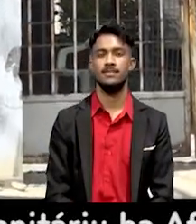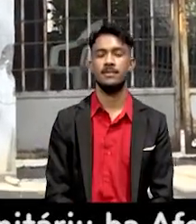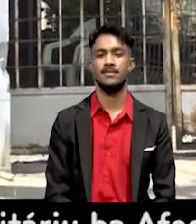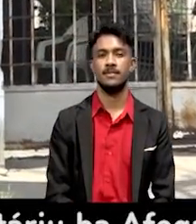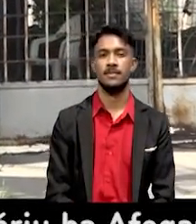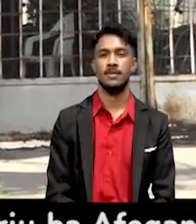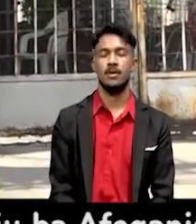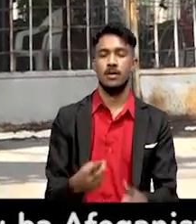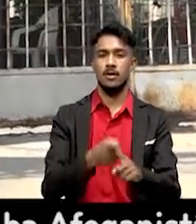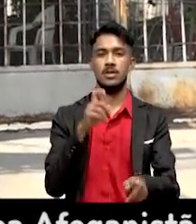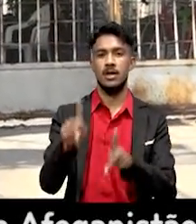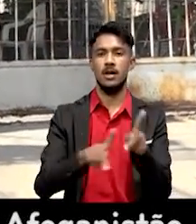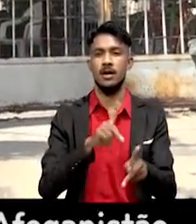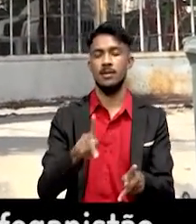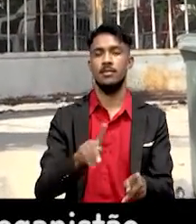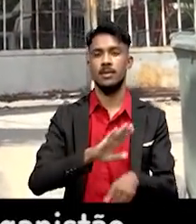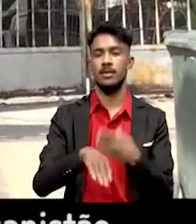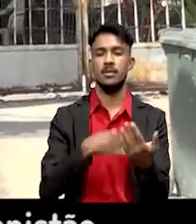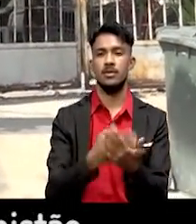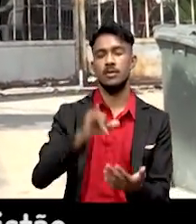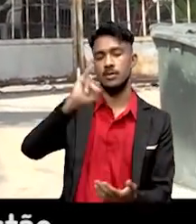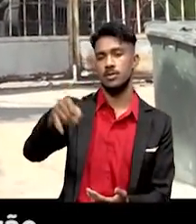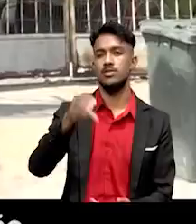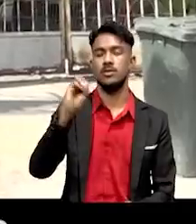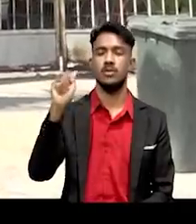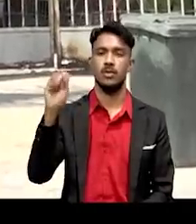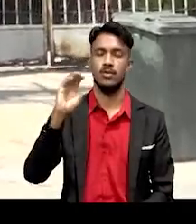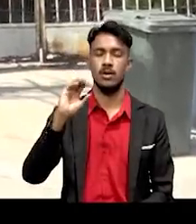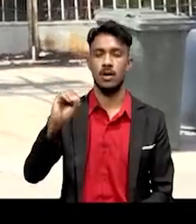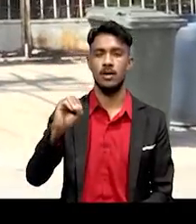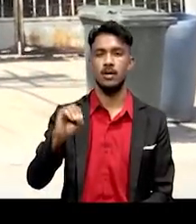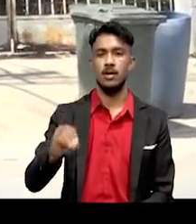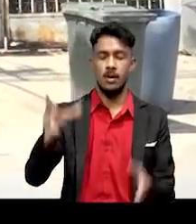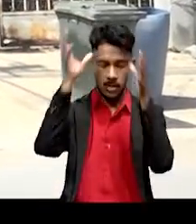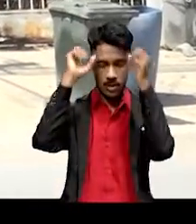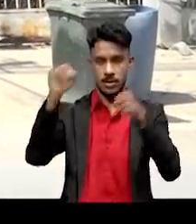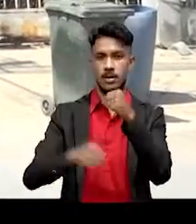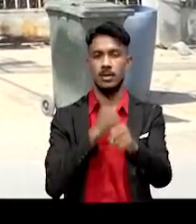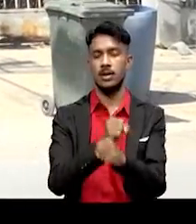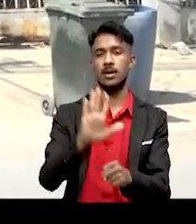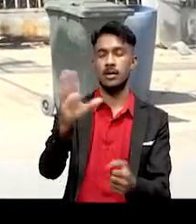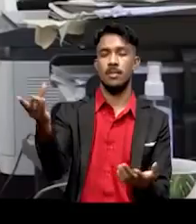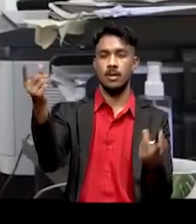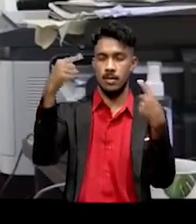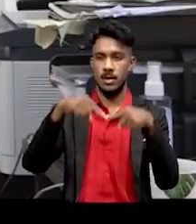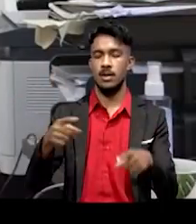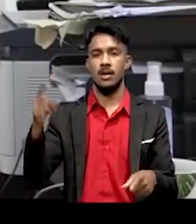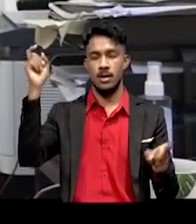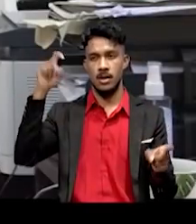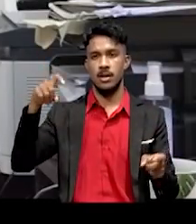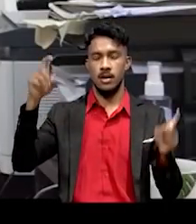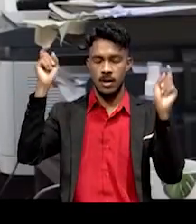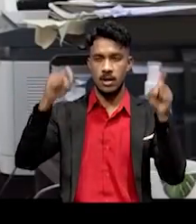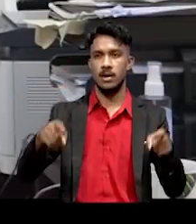Husi Sociedade Civil João Boa Vida prefere liu Presidente Republika batina 5 Mai tem que feto, mai be tem que